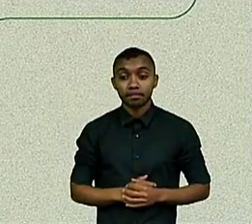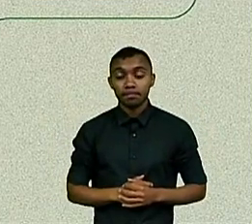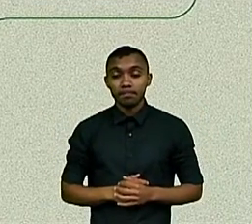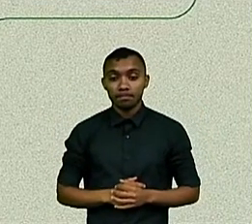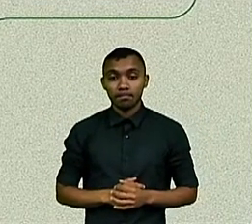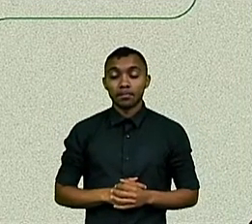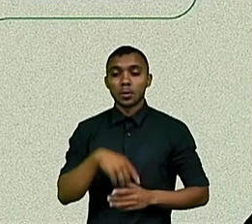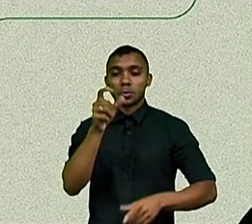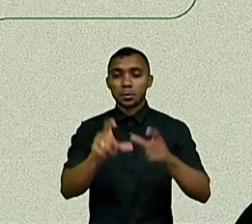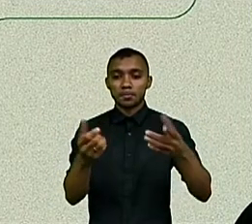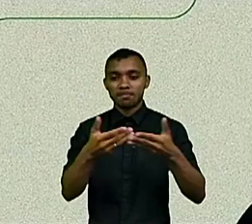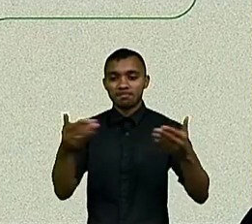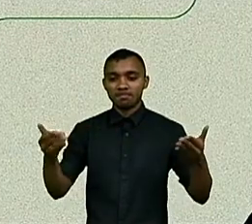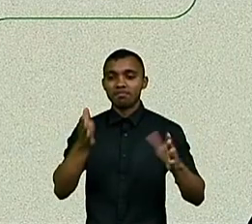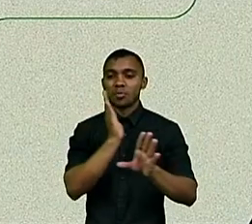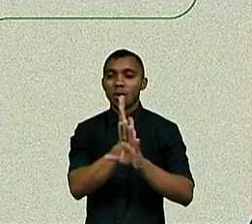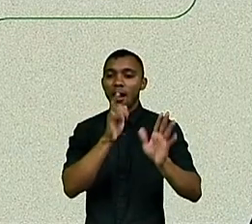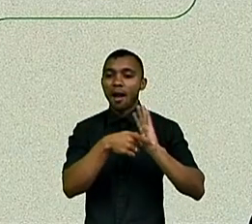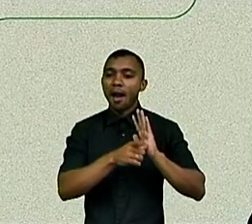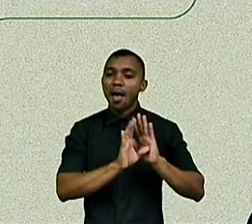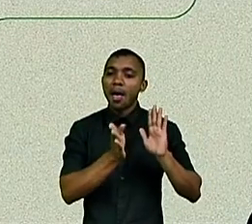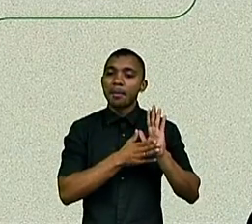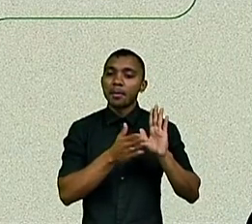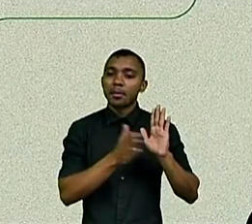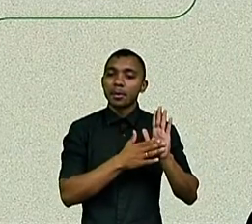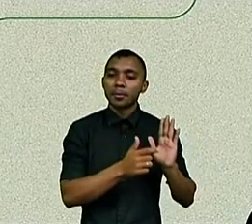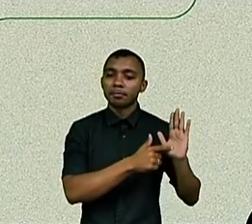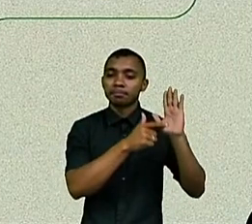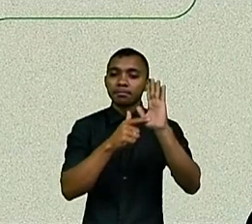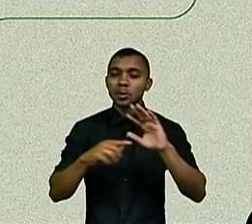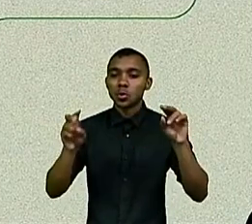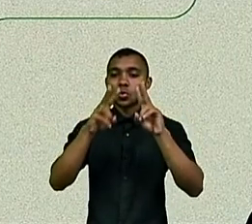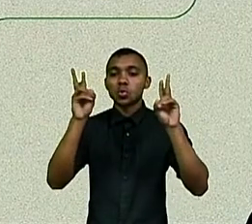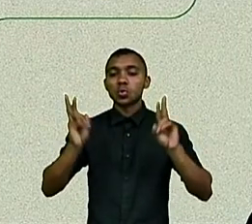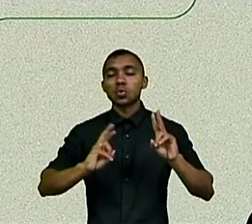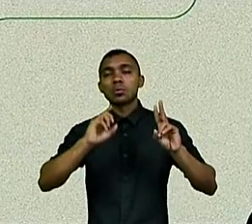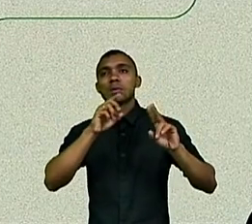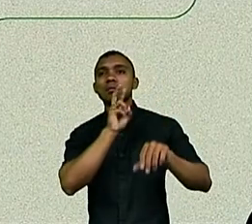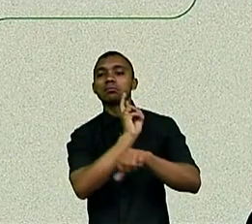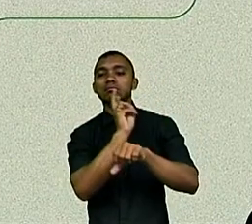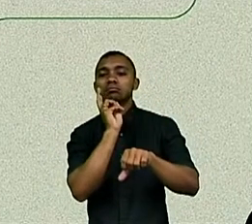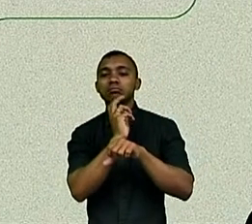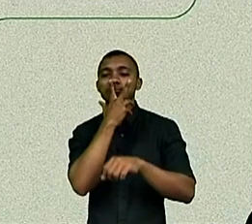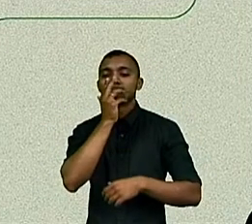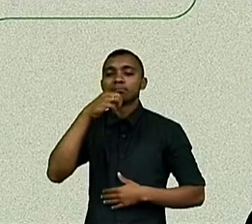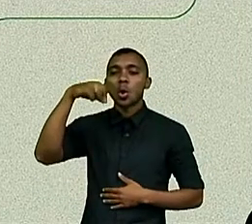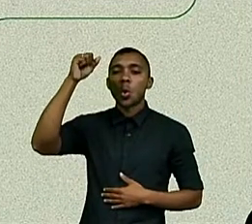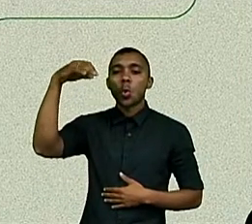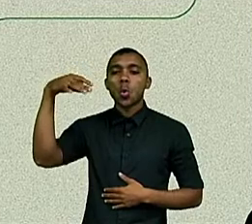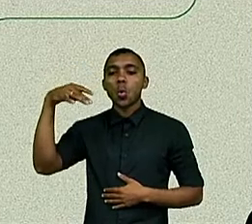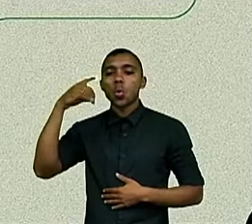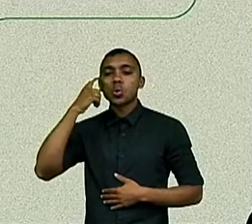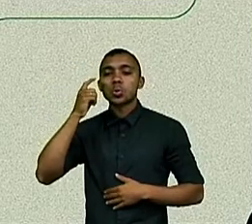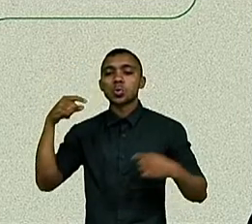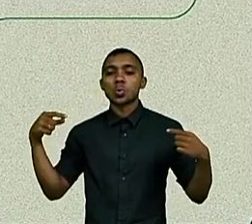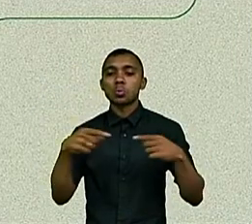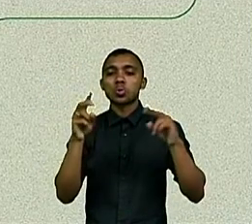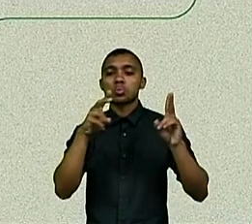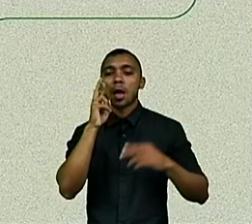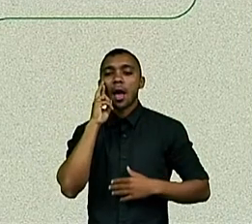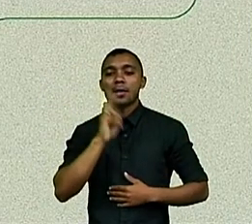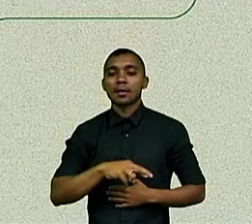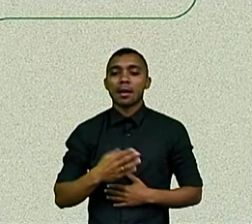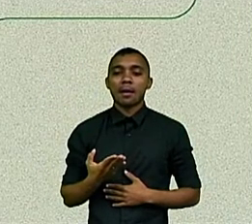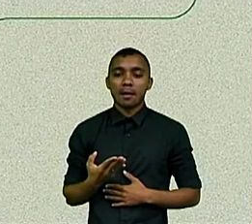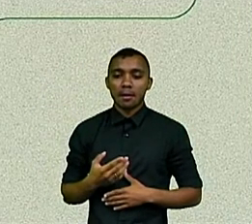que propunham trazer a luz da razão para a humanidade existe